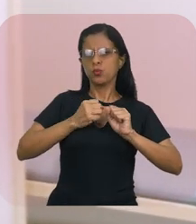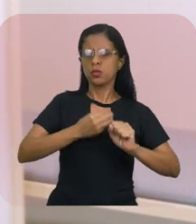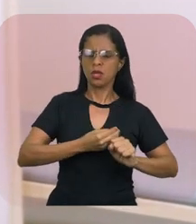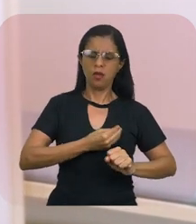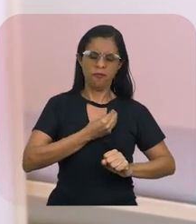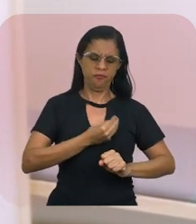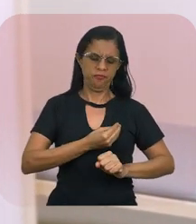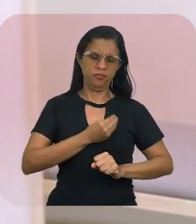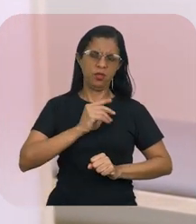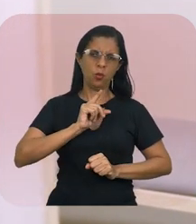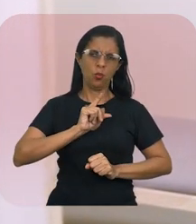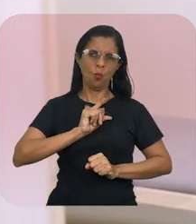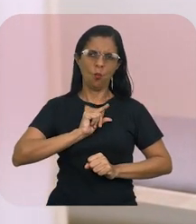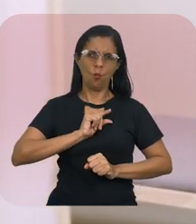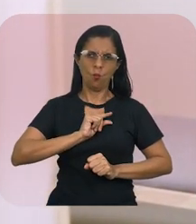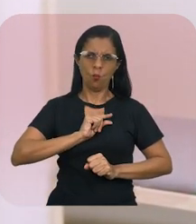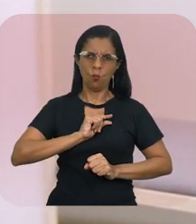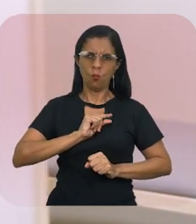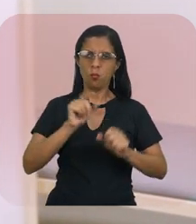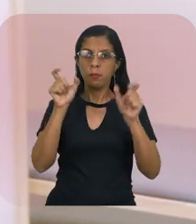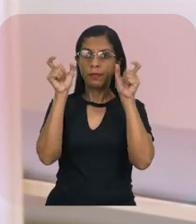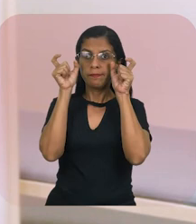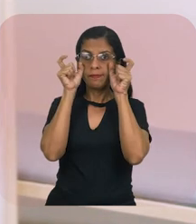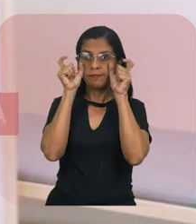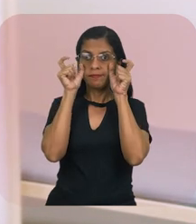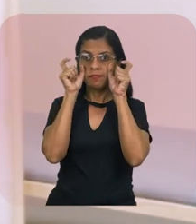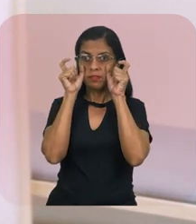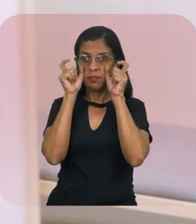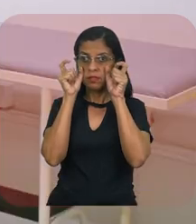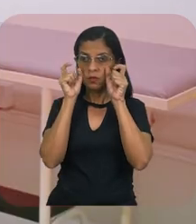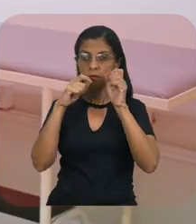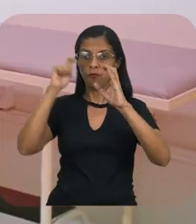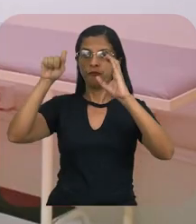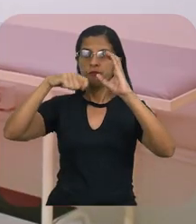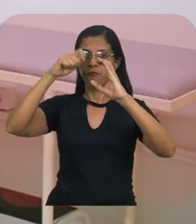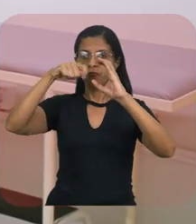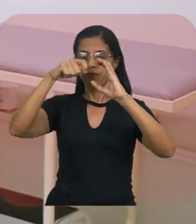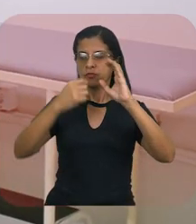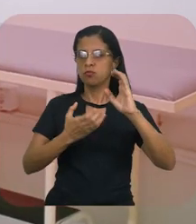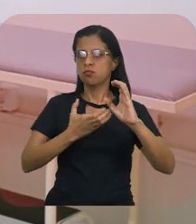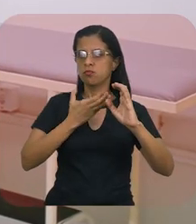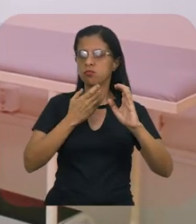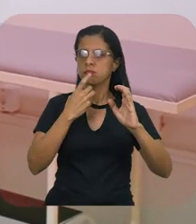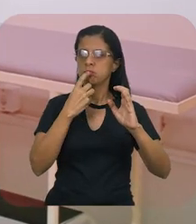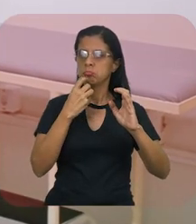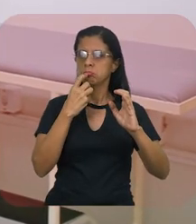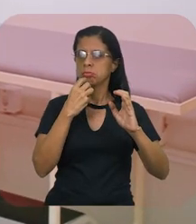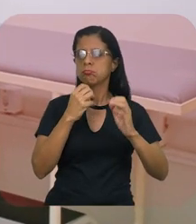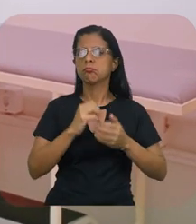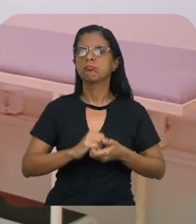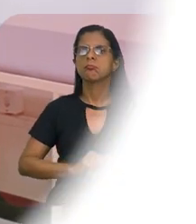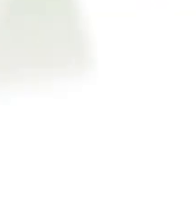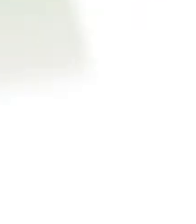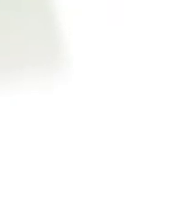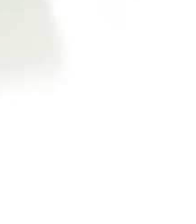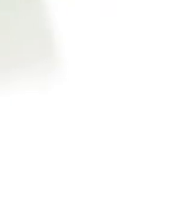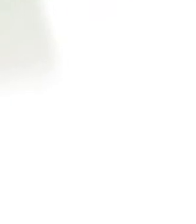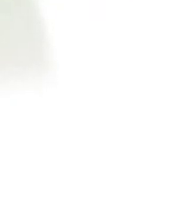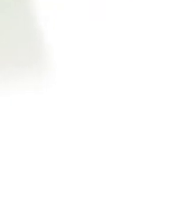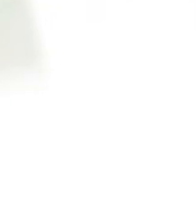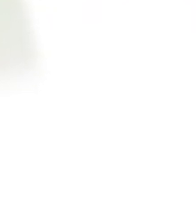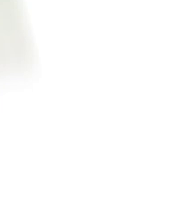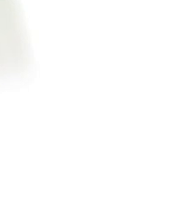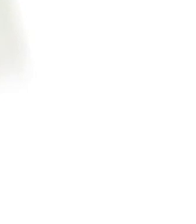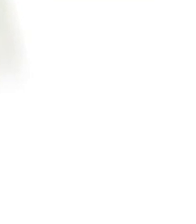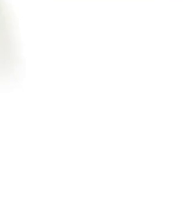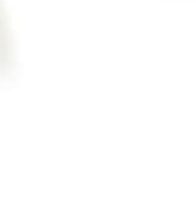suscetível a infecções oportunistas que reduzem bastante a expectativa de vida. Fique atento aos próximos vídeos do Dezembro Vermelho.